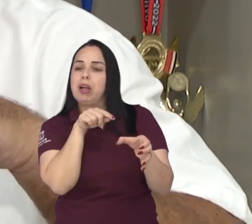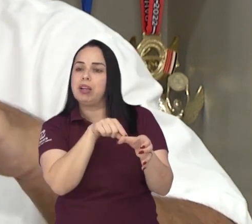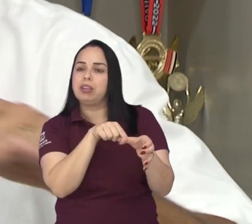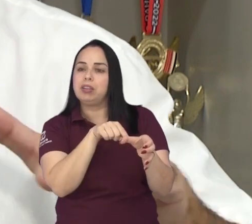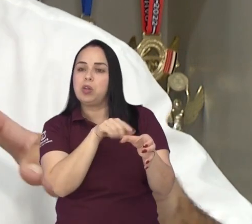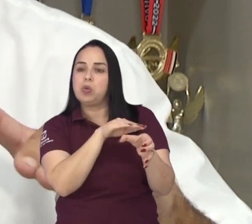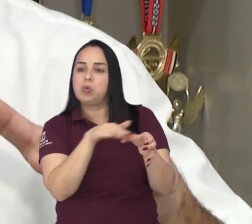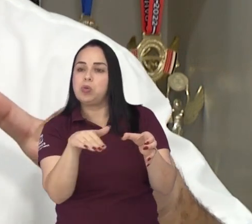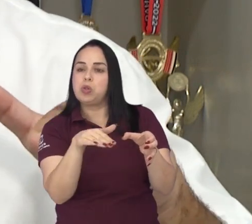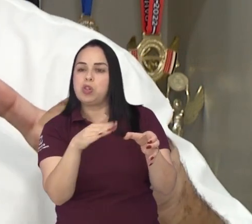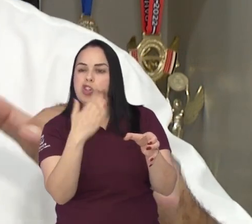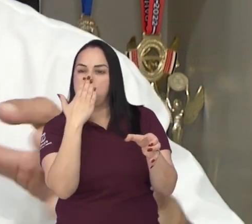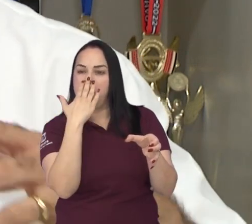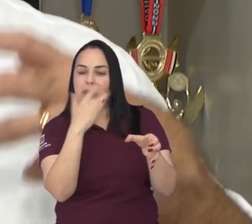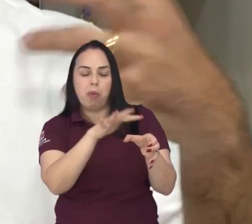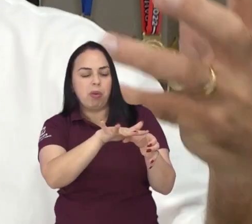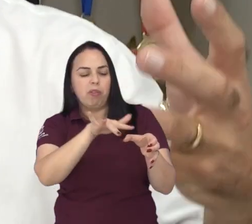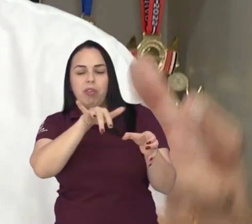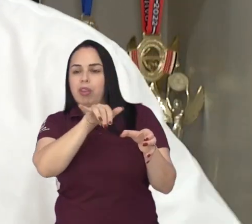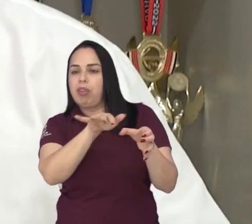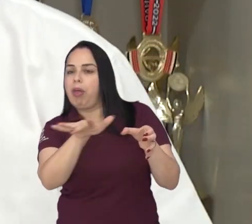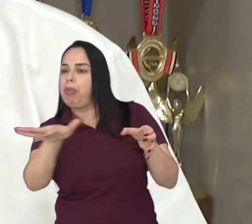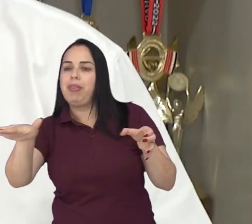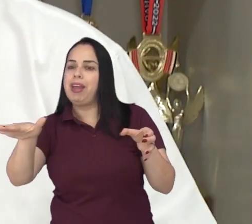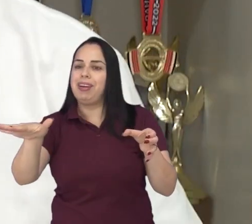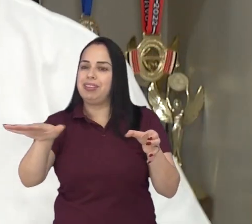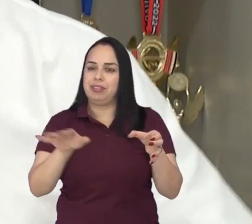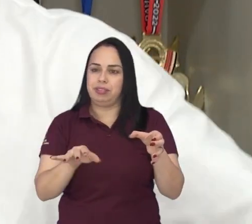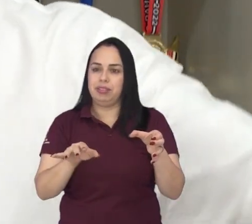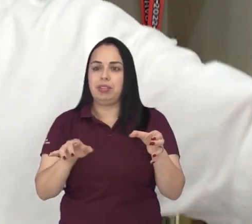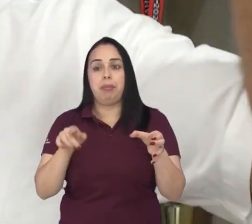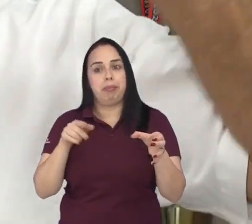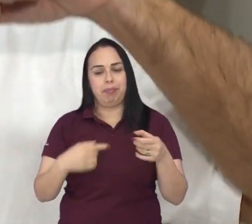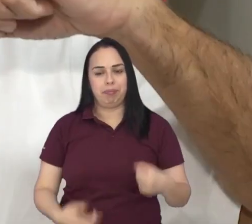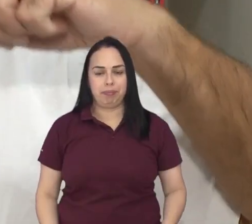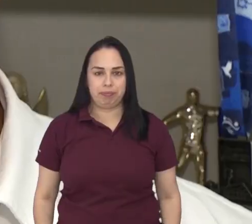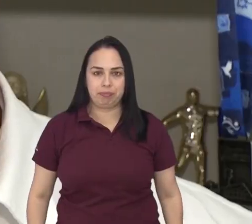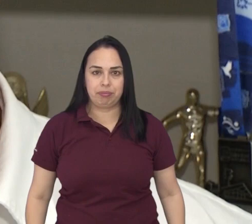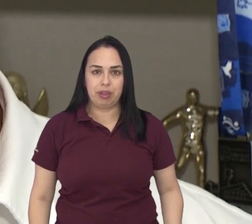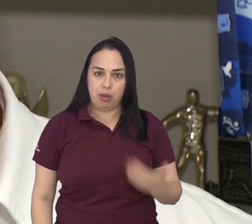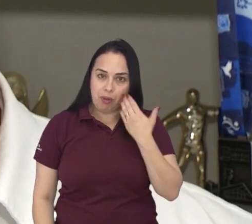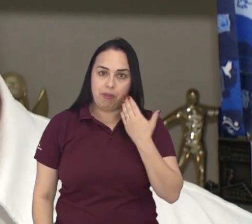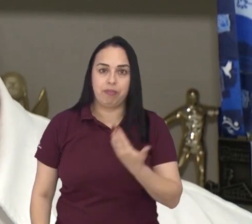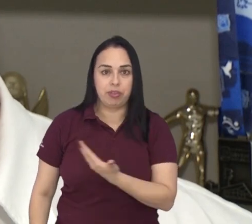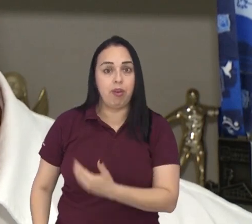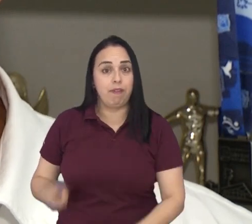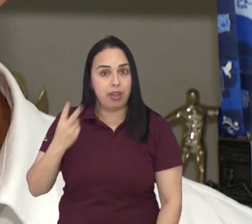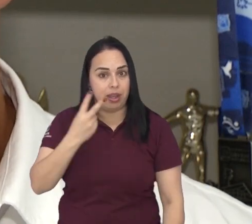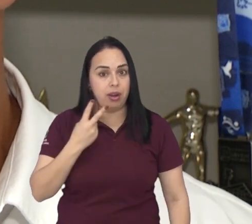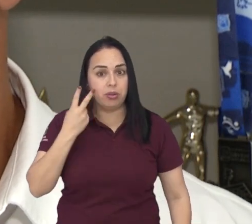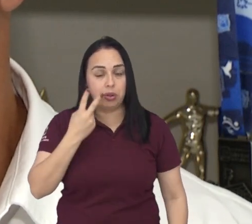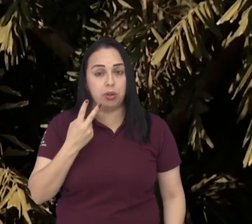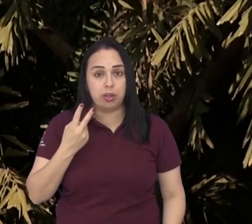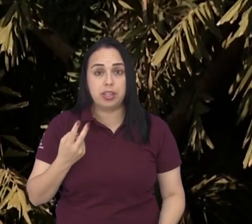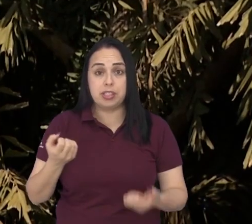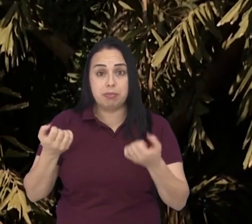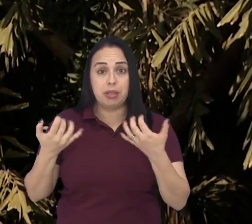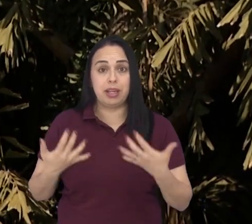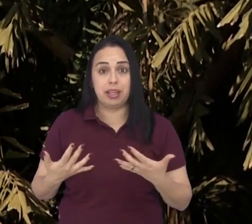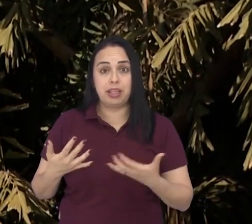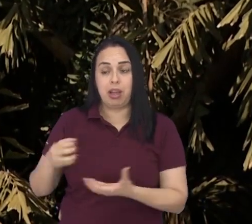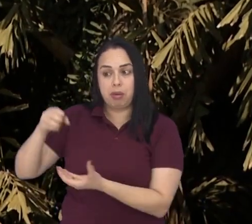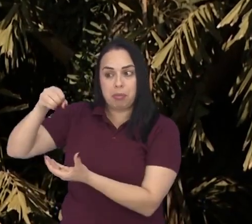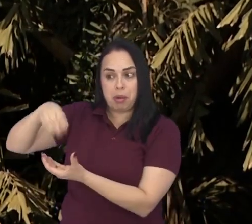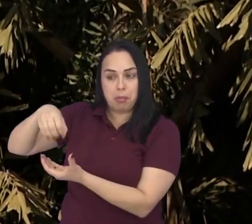também segura a questão do cheiro que possa levar para a população e atrair outros animais. Ainda segundo o vereador Marcão, caberá